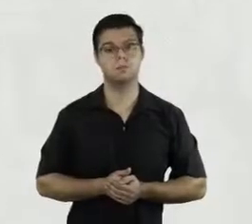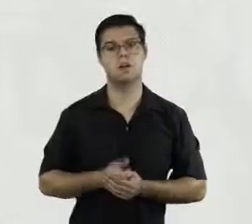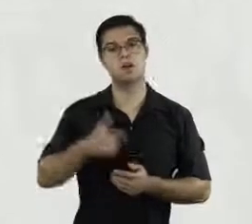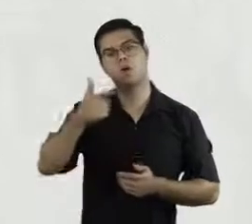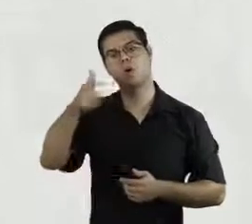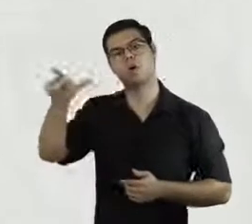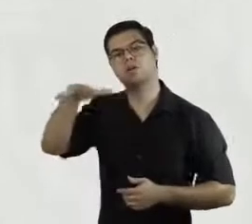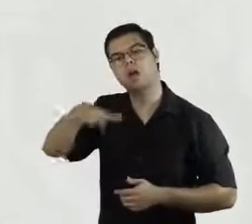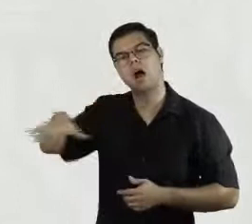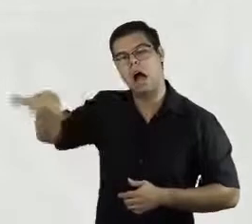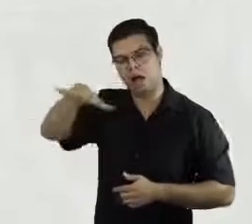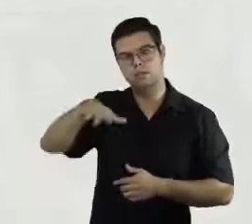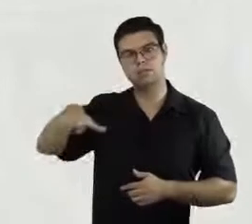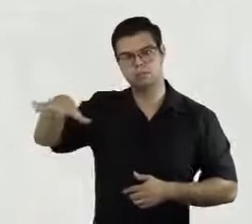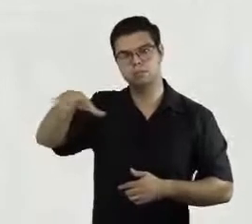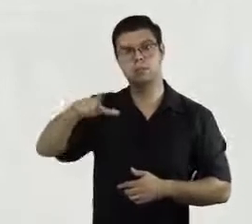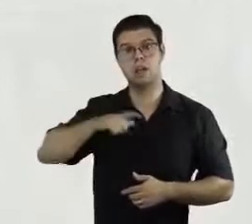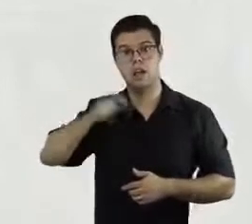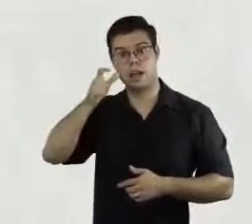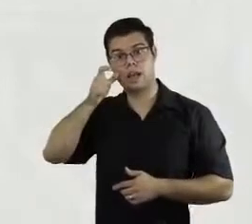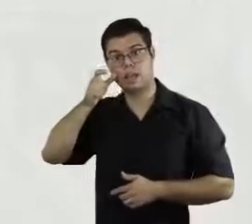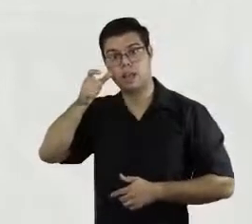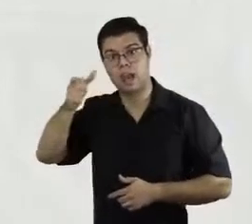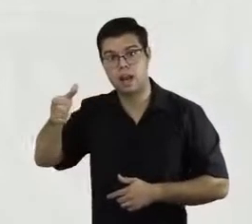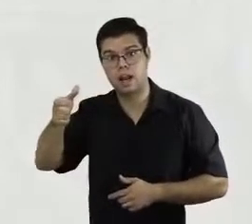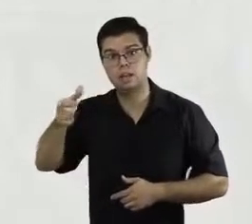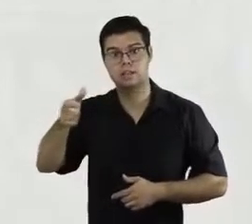de interesse para